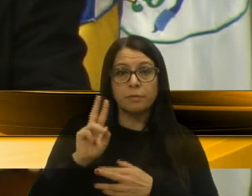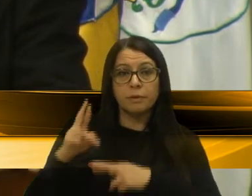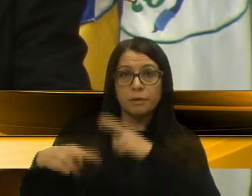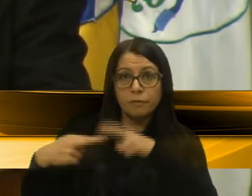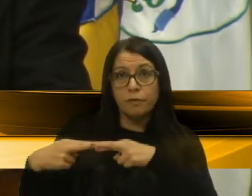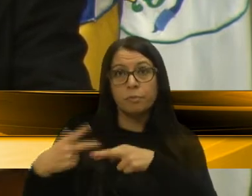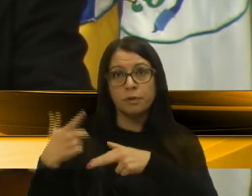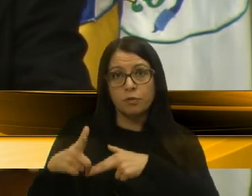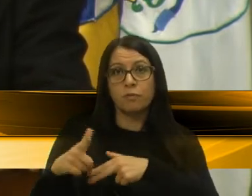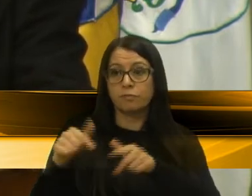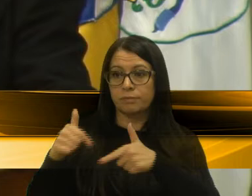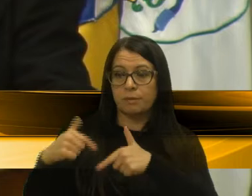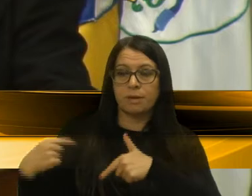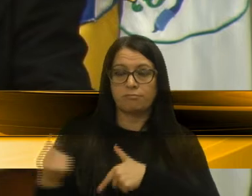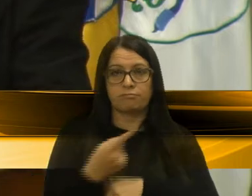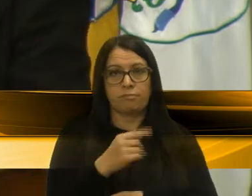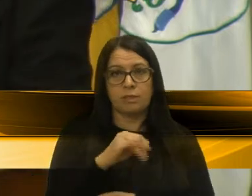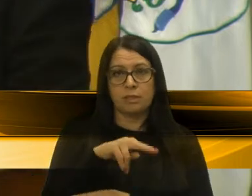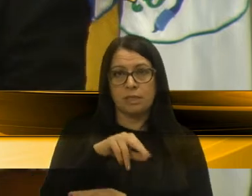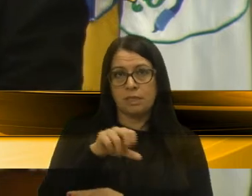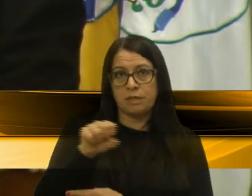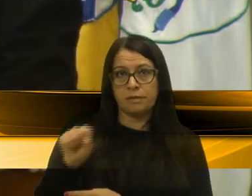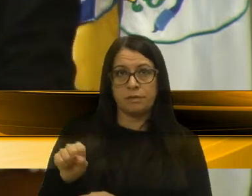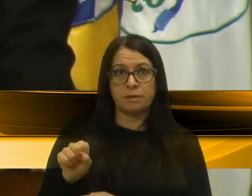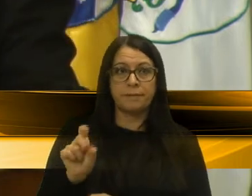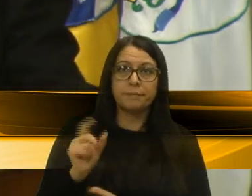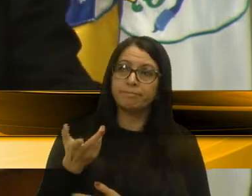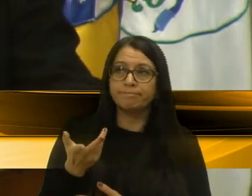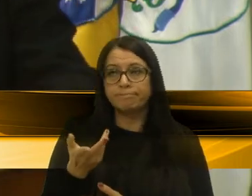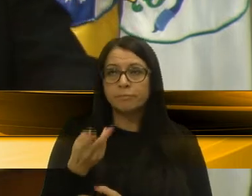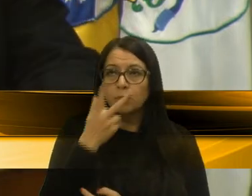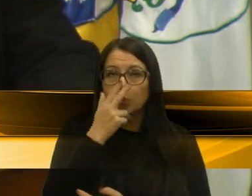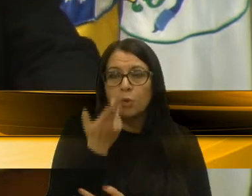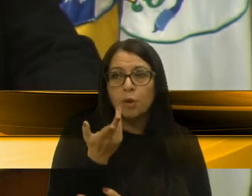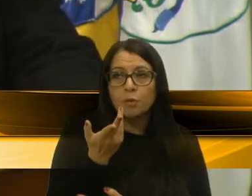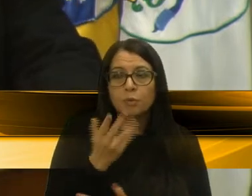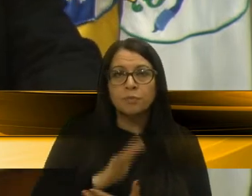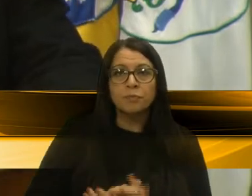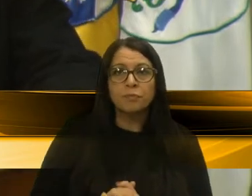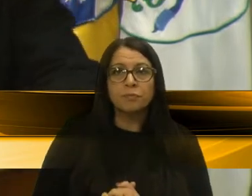trabalhista que era colocada como